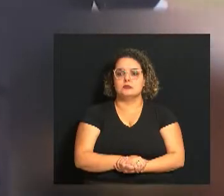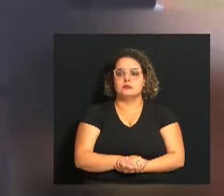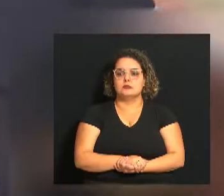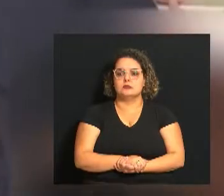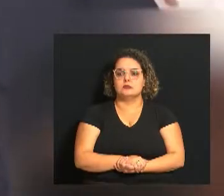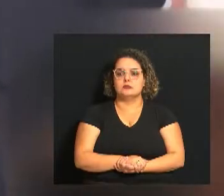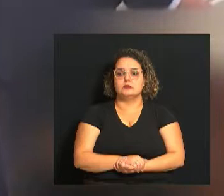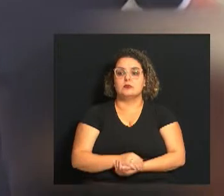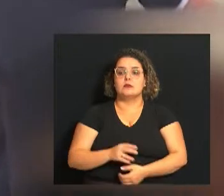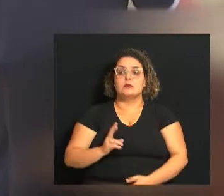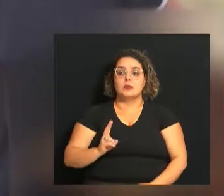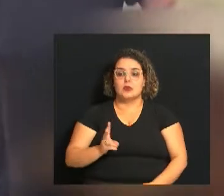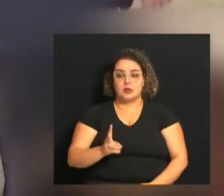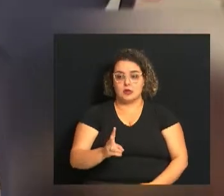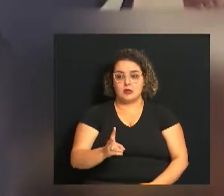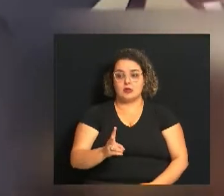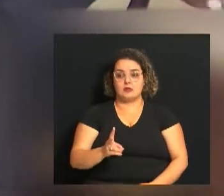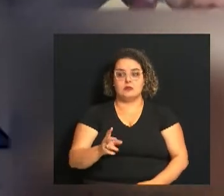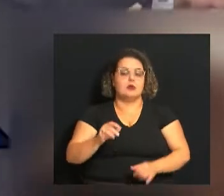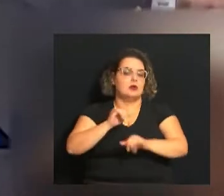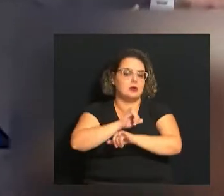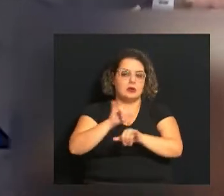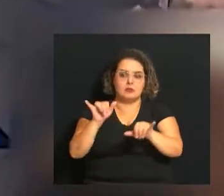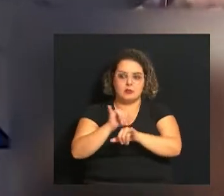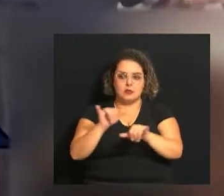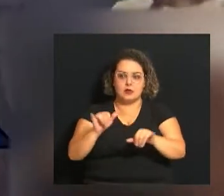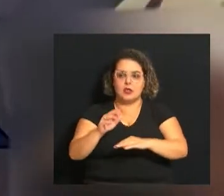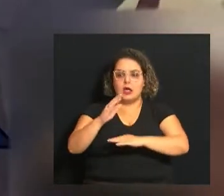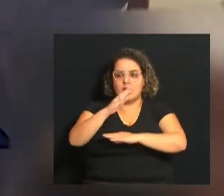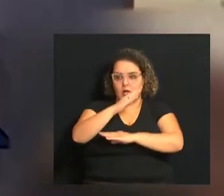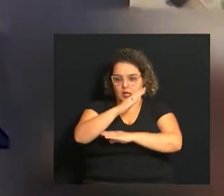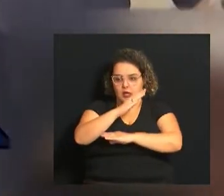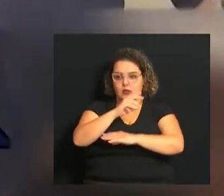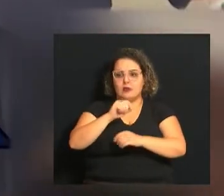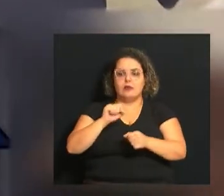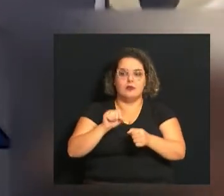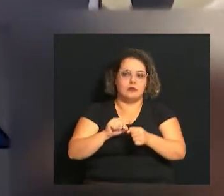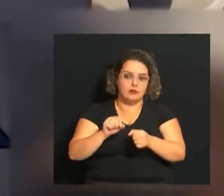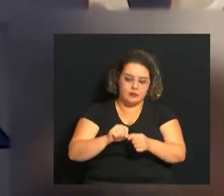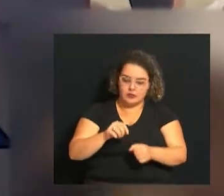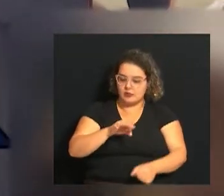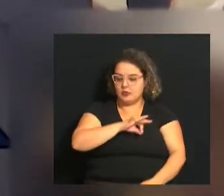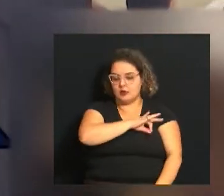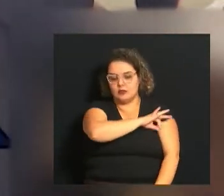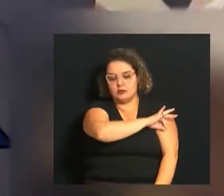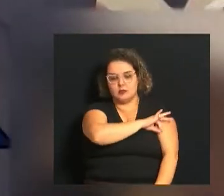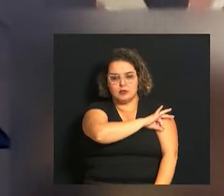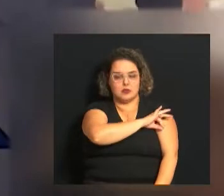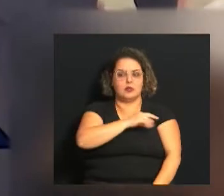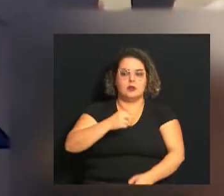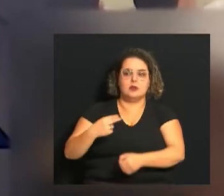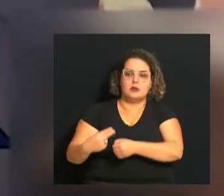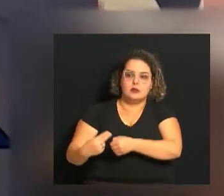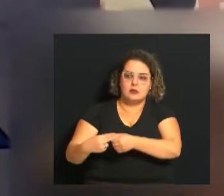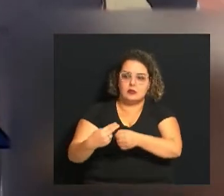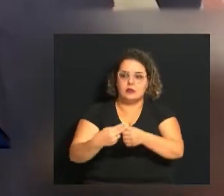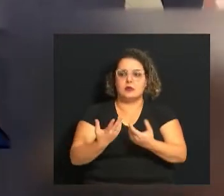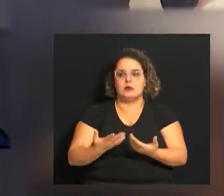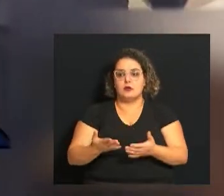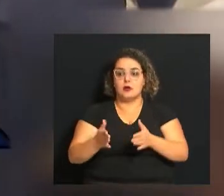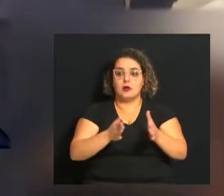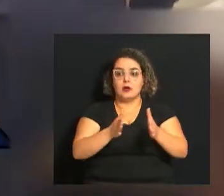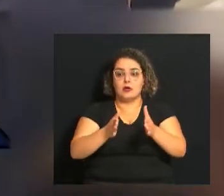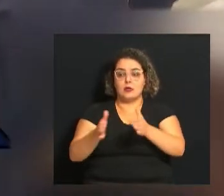Sempre existem várias campanhas, inclusive a Câmara faz, a Prefeitura, a Unicamp, que em determinadas épocas